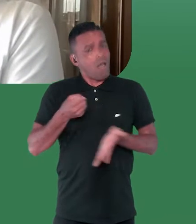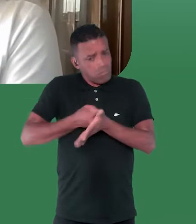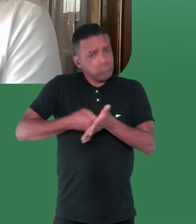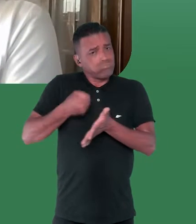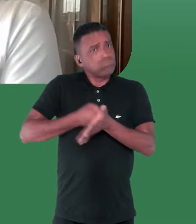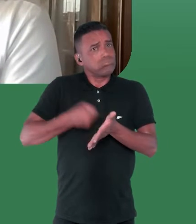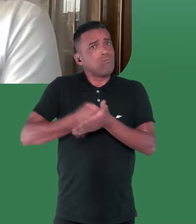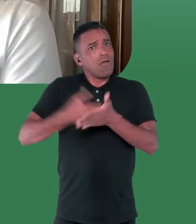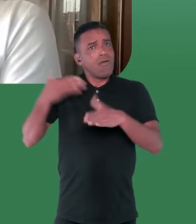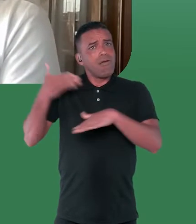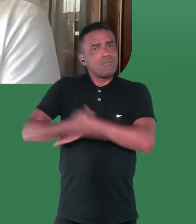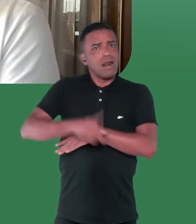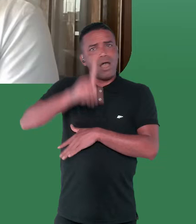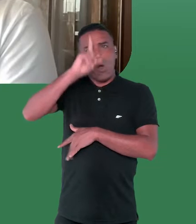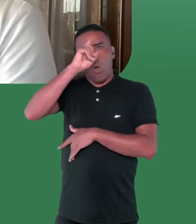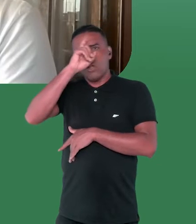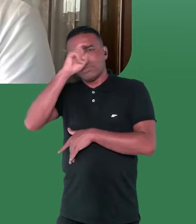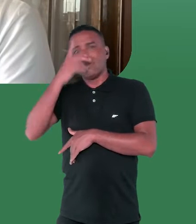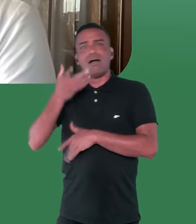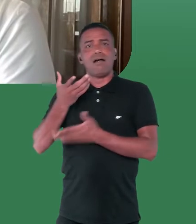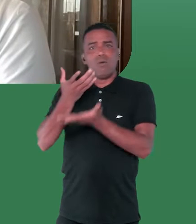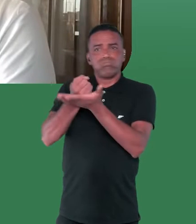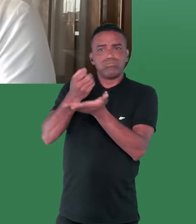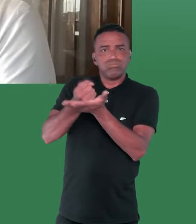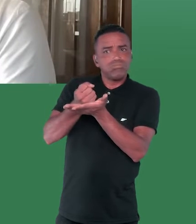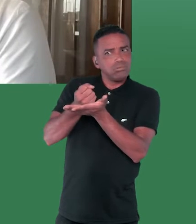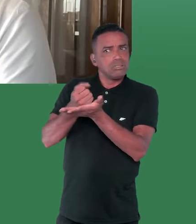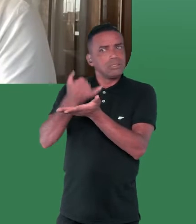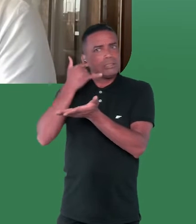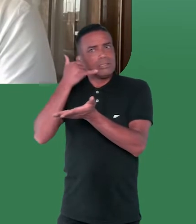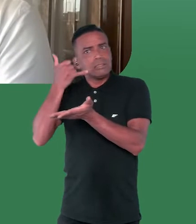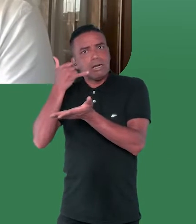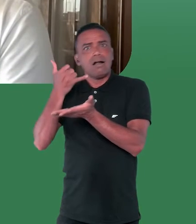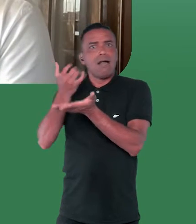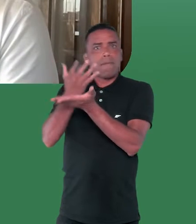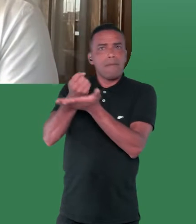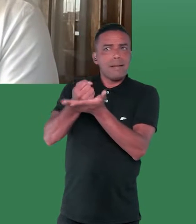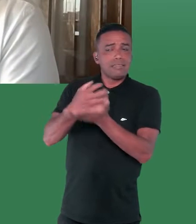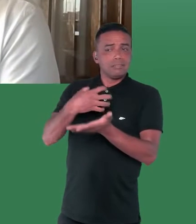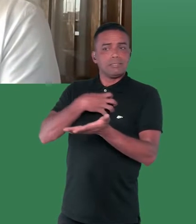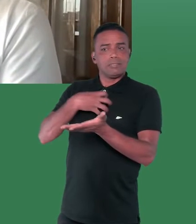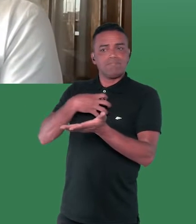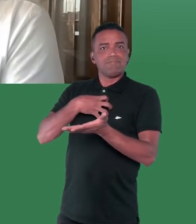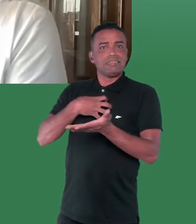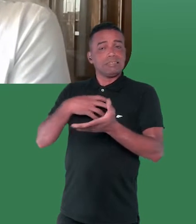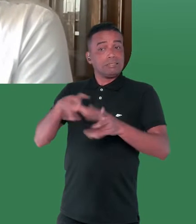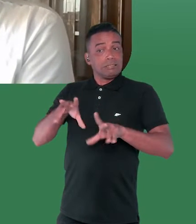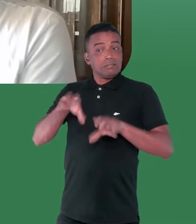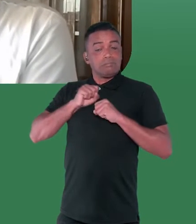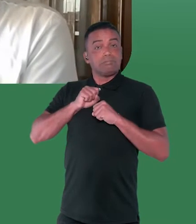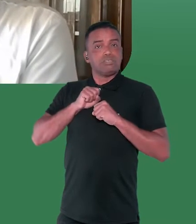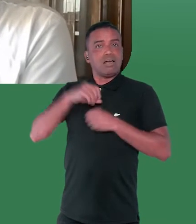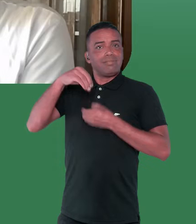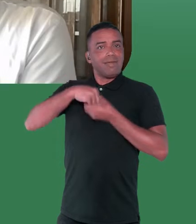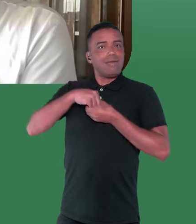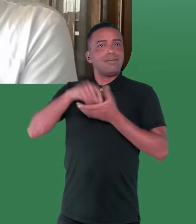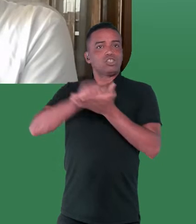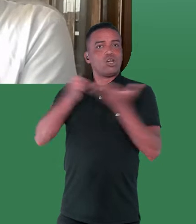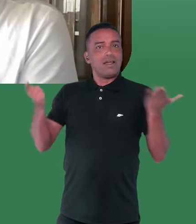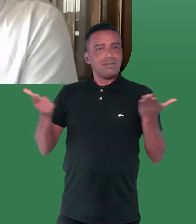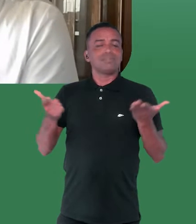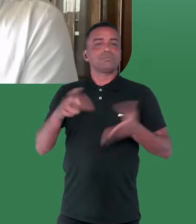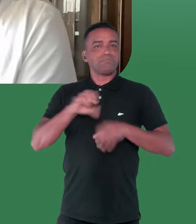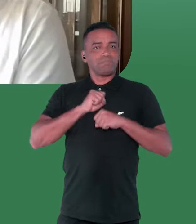e coragem de entrar ali no hospital e já ligar, né, o senso, né, jornalista que já estava ali a picadinha em você, né?